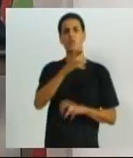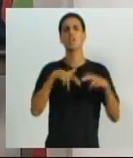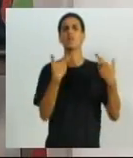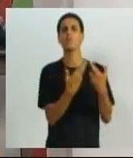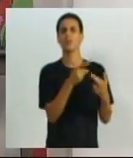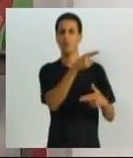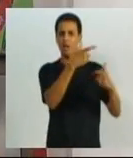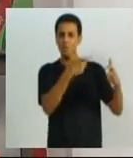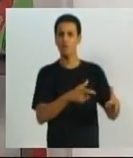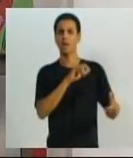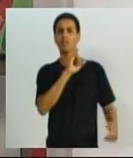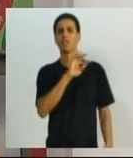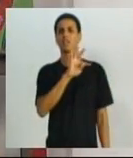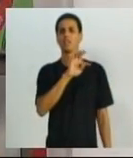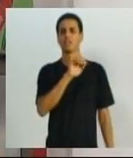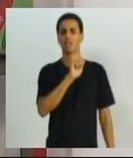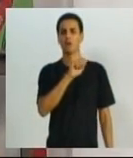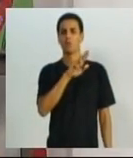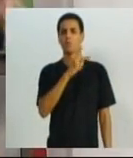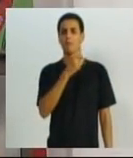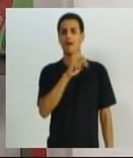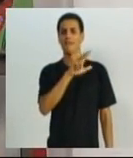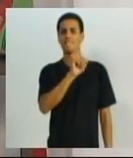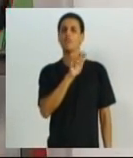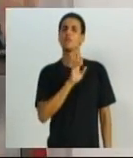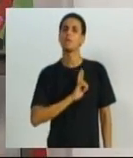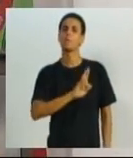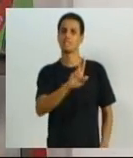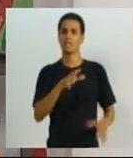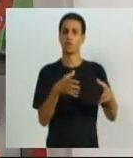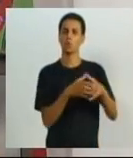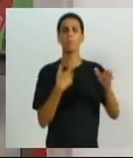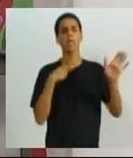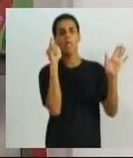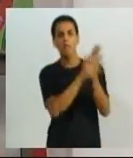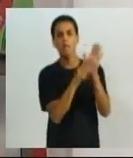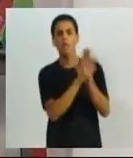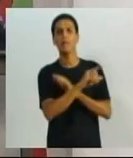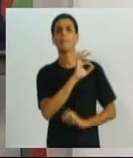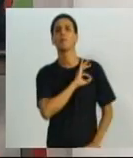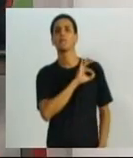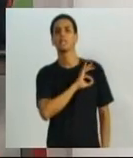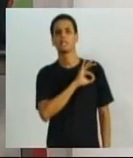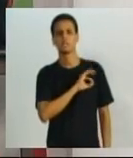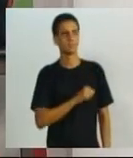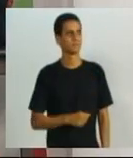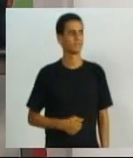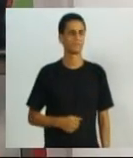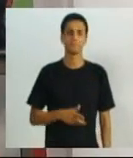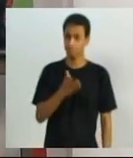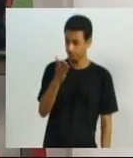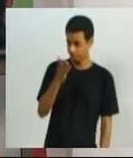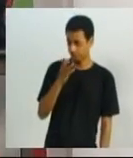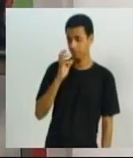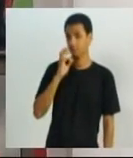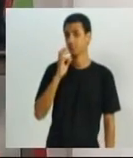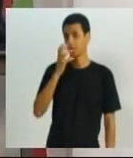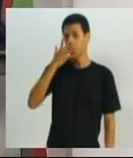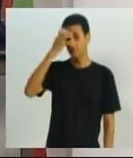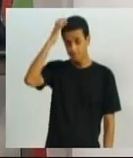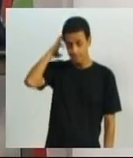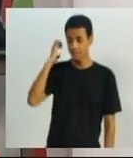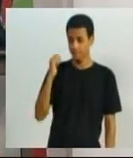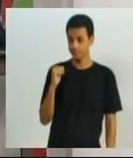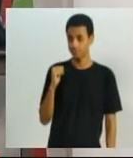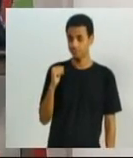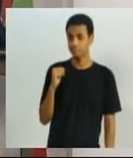umas 400 pessoas, e eu fui representar um grupo para questionar a polícia militar. Ivanates, um carro